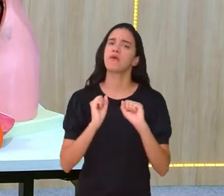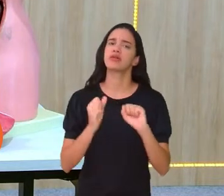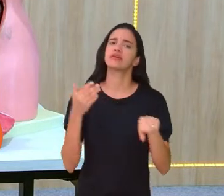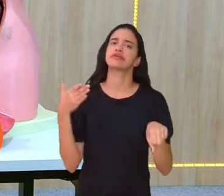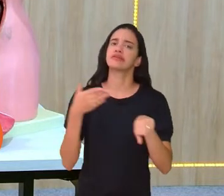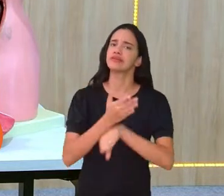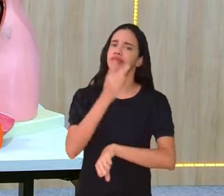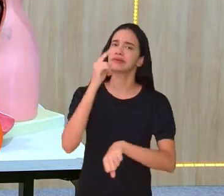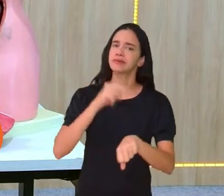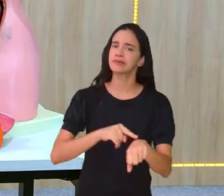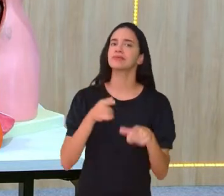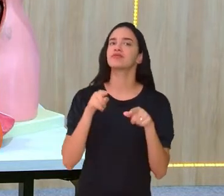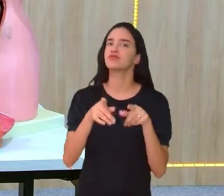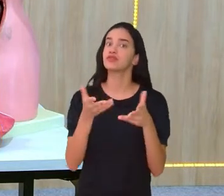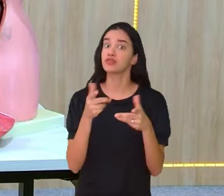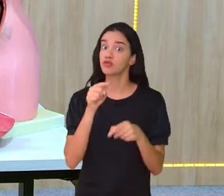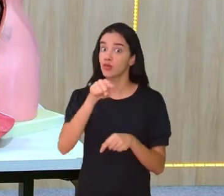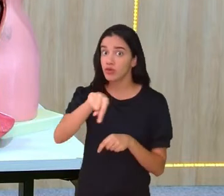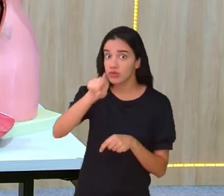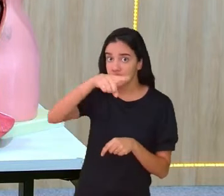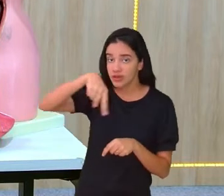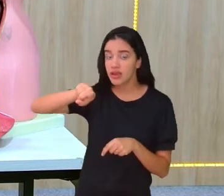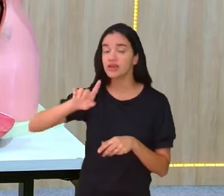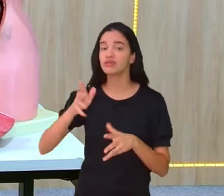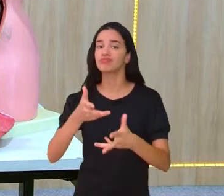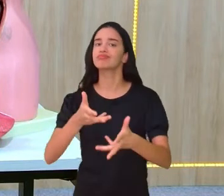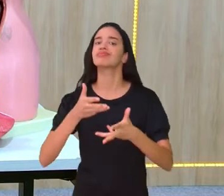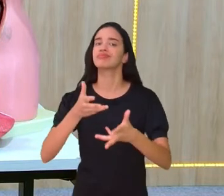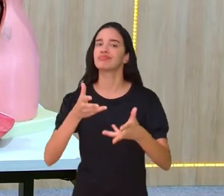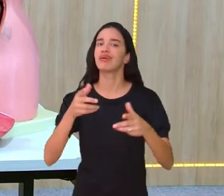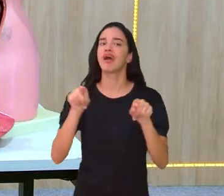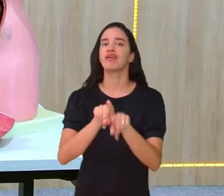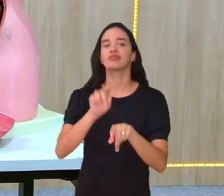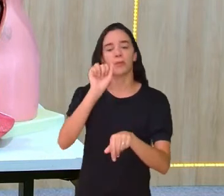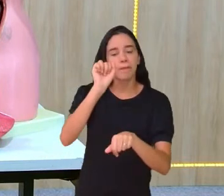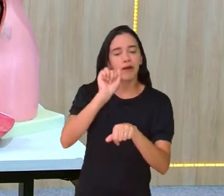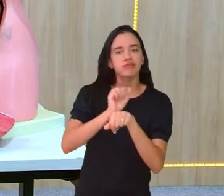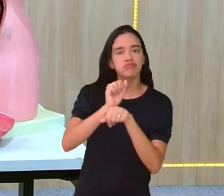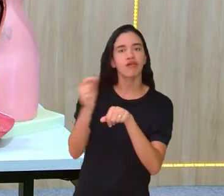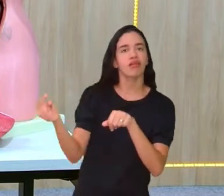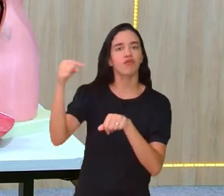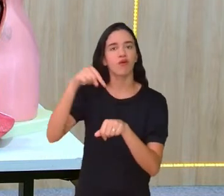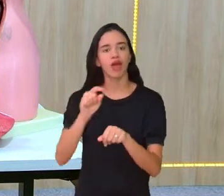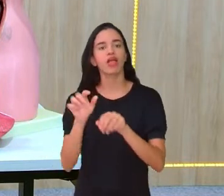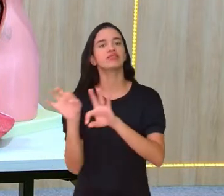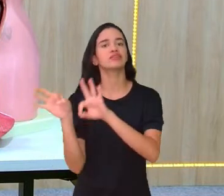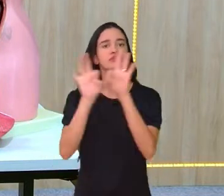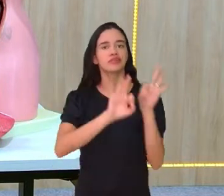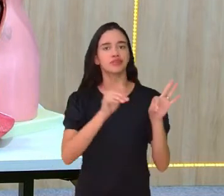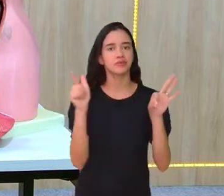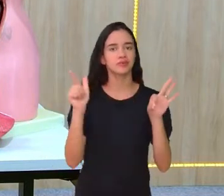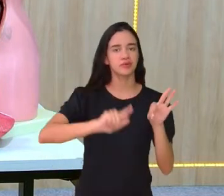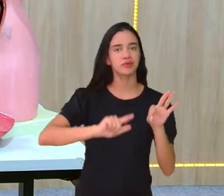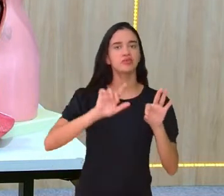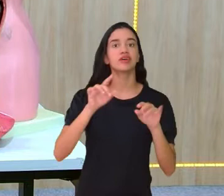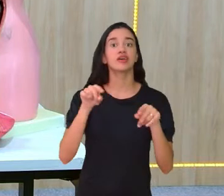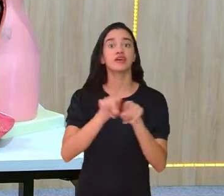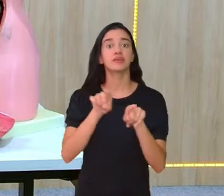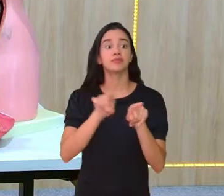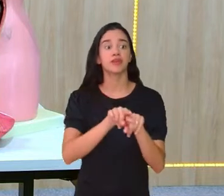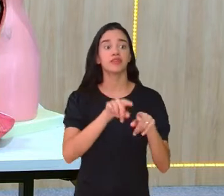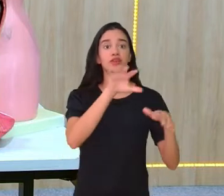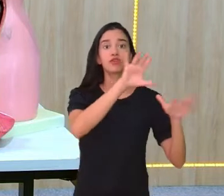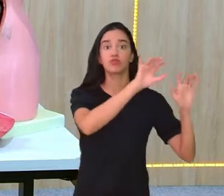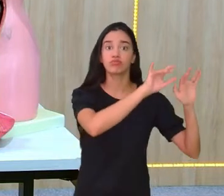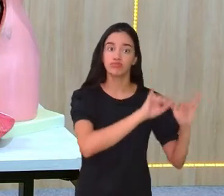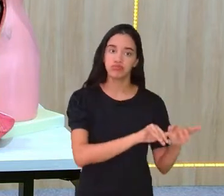no horário que vocês quiserem, vão poder pausar, voltar. E também tem chat. Coloca lá o seu nome e o nome da sua